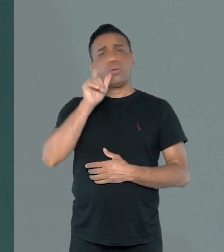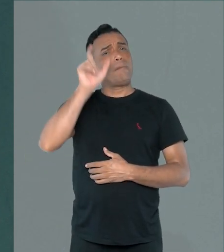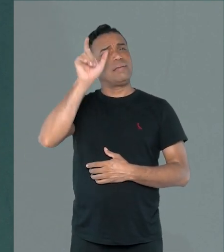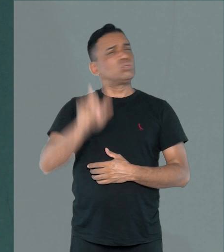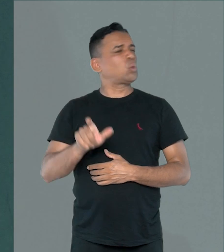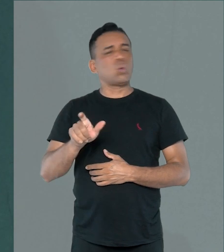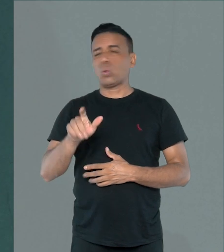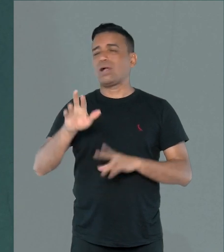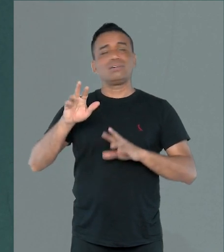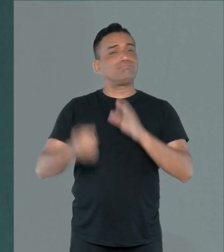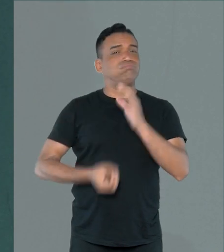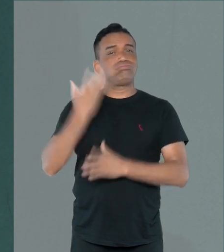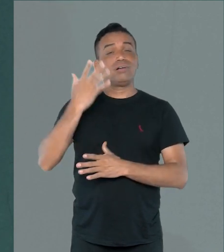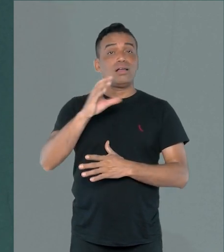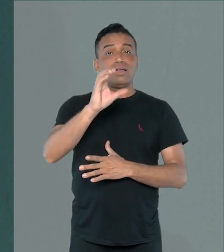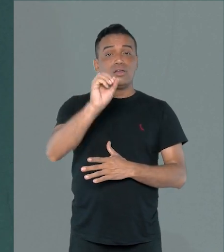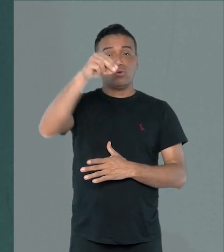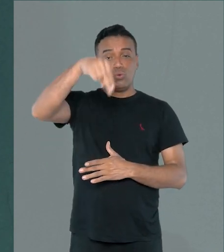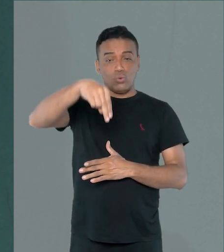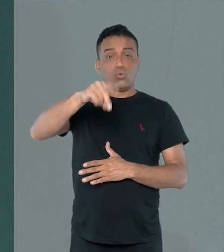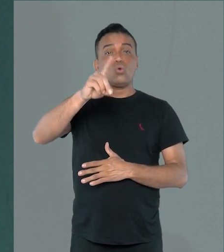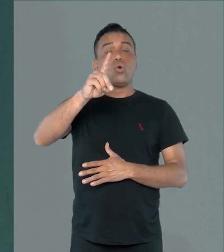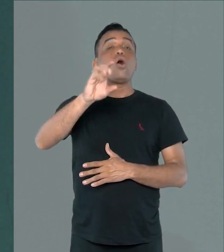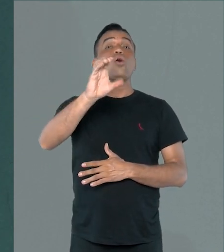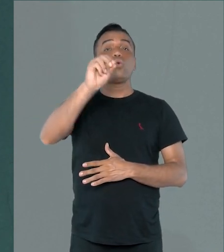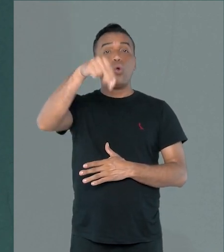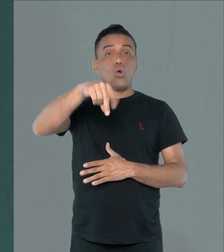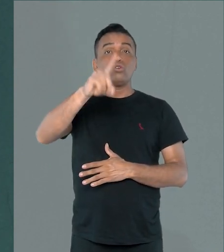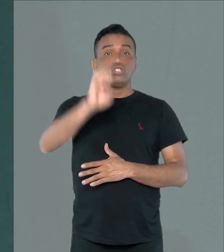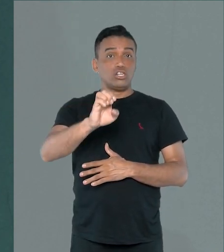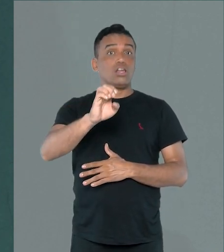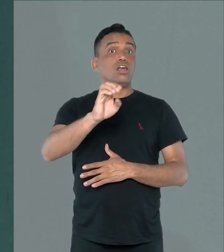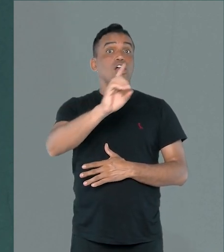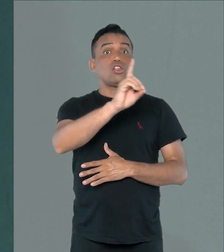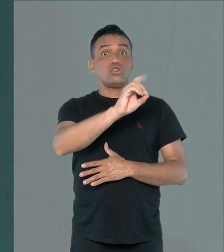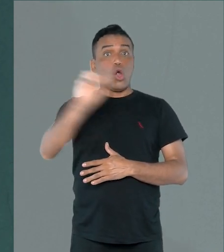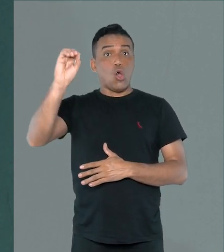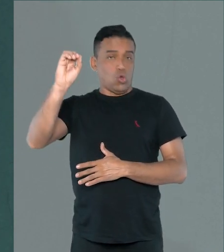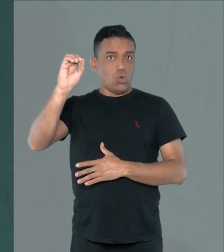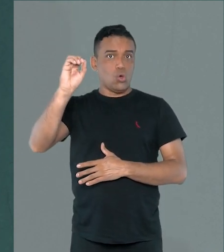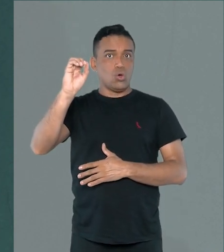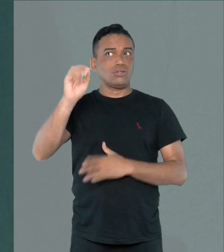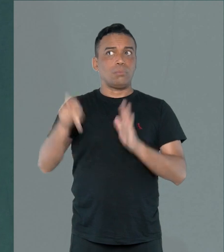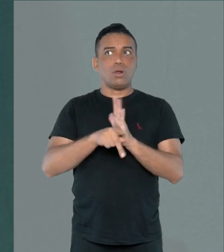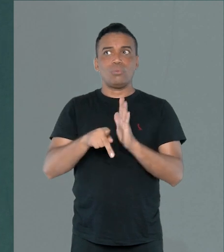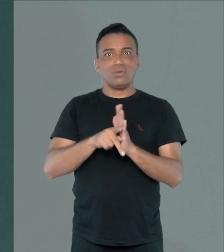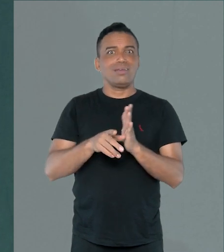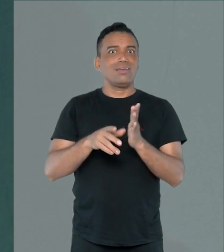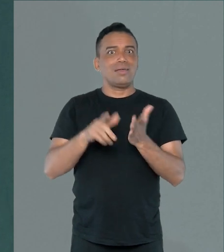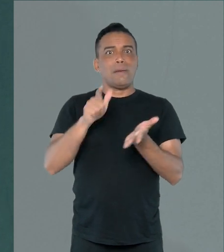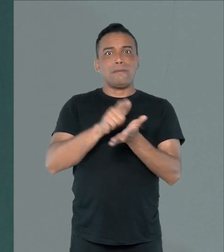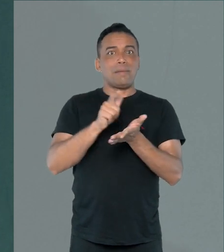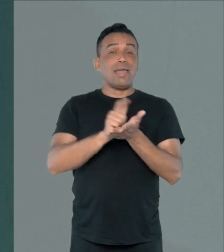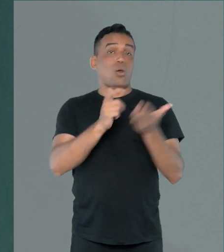disfuncional nesse momento é o Conde d'Eu. Eu sempre gostei dele, e no Castelo de Papel, inclusive, reabilitei o papel dele